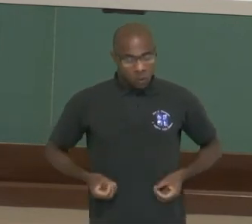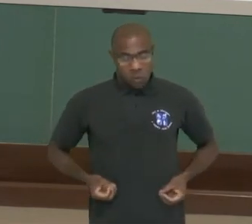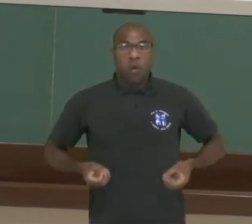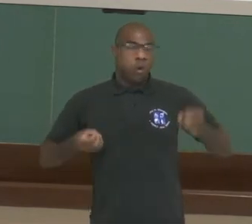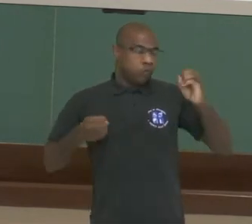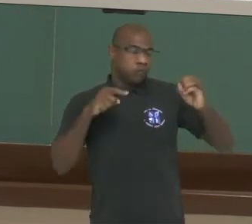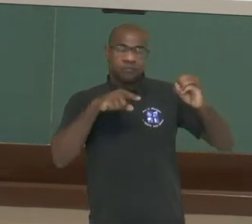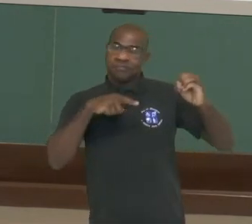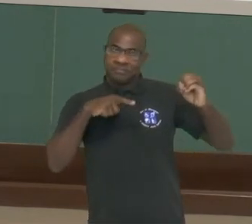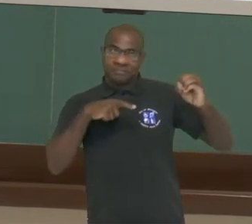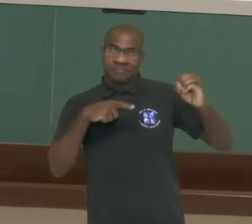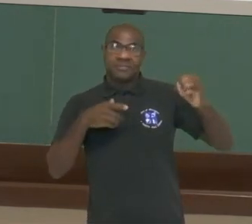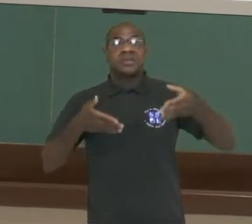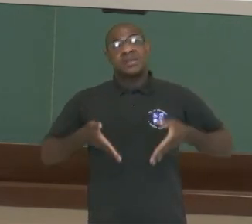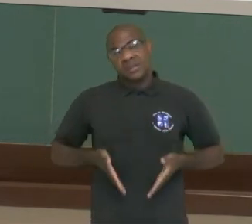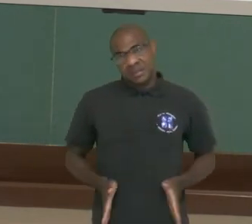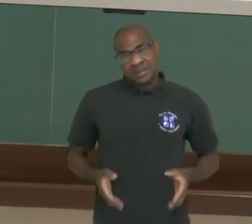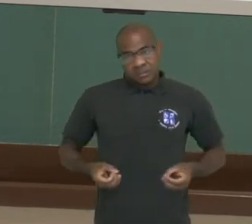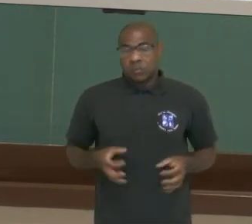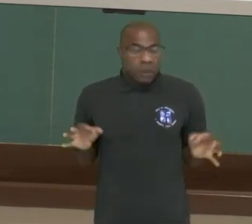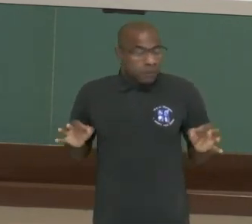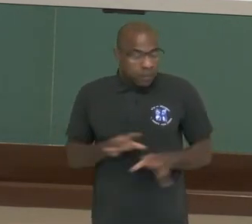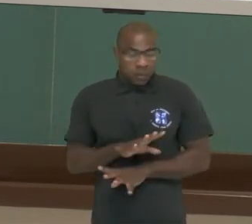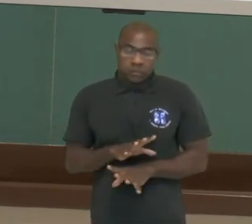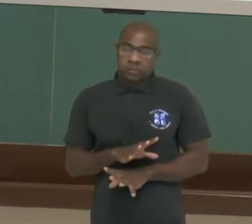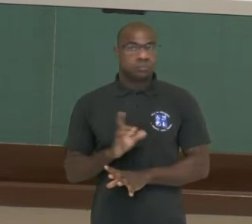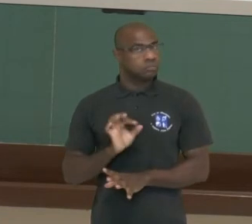Claro que ao nascer eles não estão prontos, não